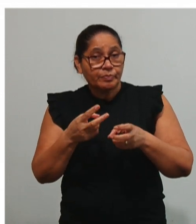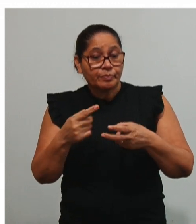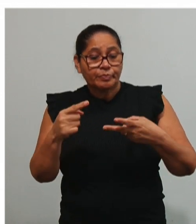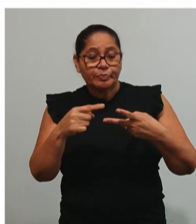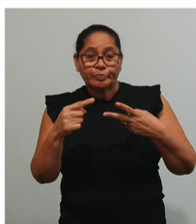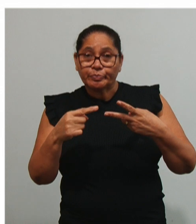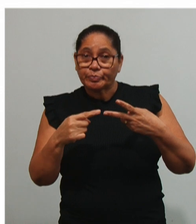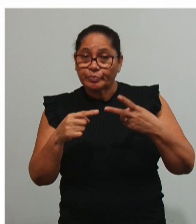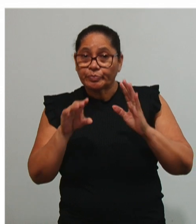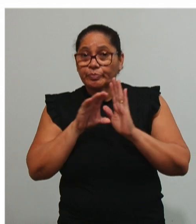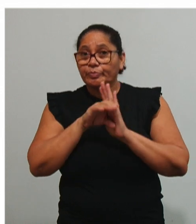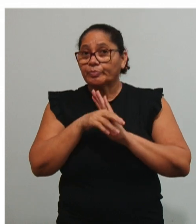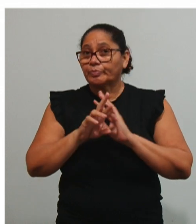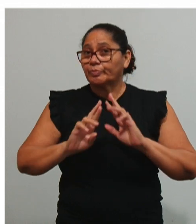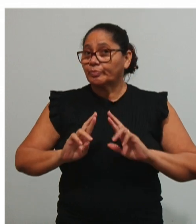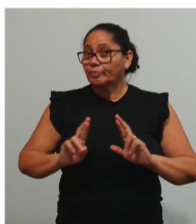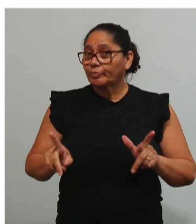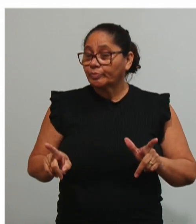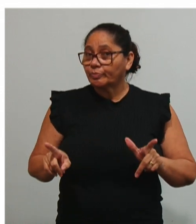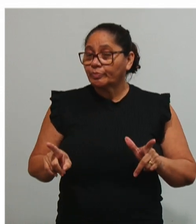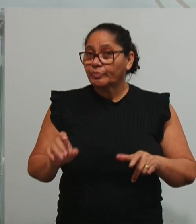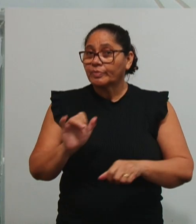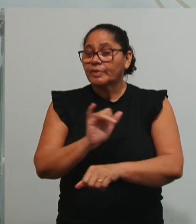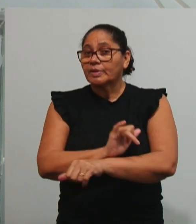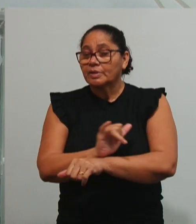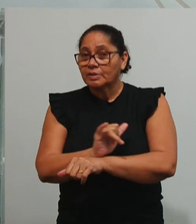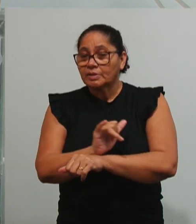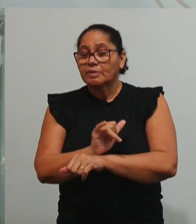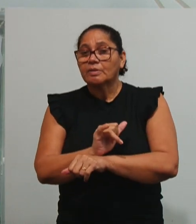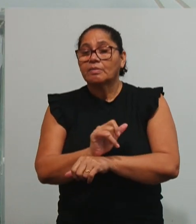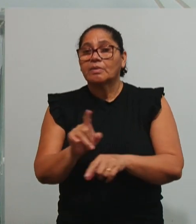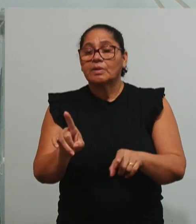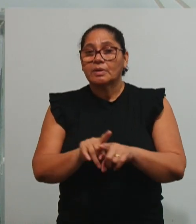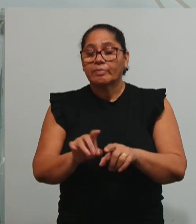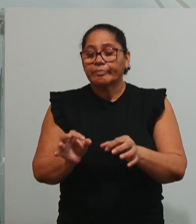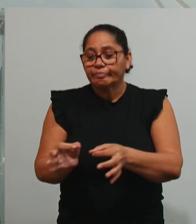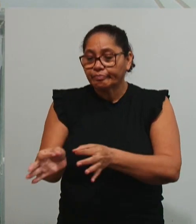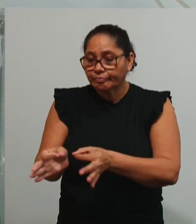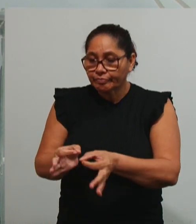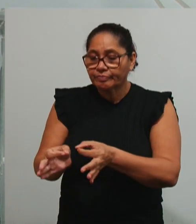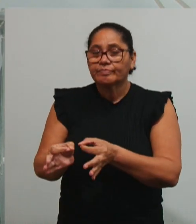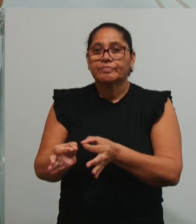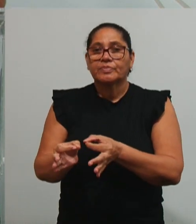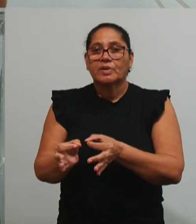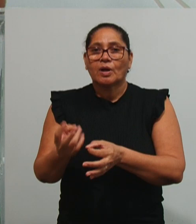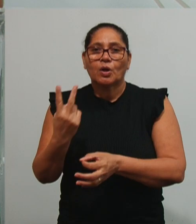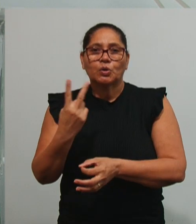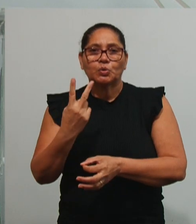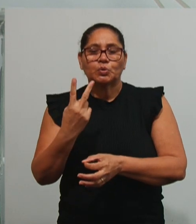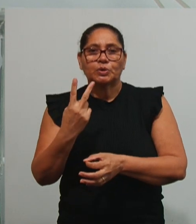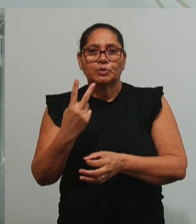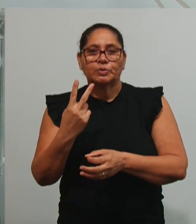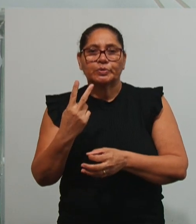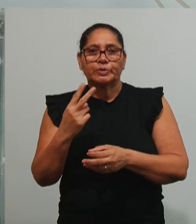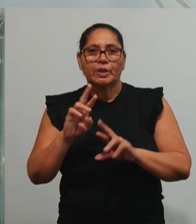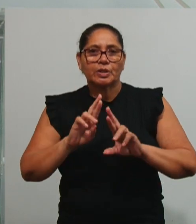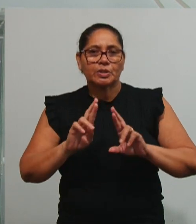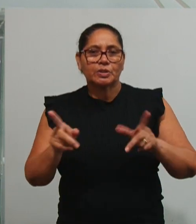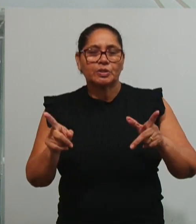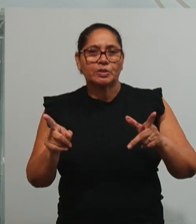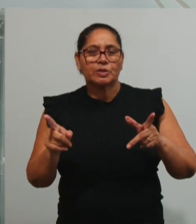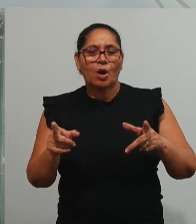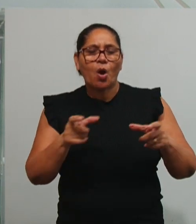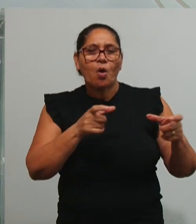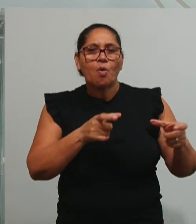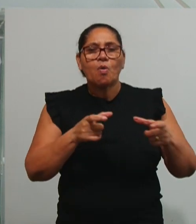conceitos diferentes, né? Nós temos a estratégia e nós temos o planejamento, né? São duas coisas distintas,